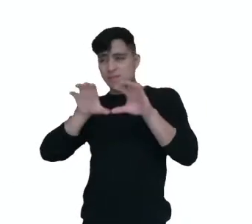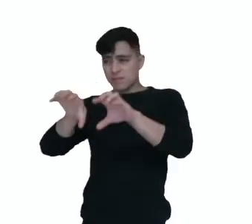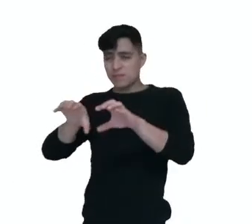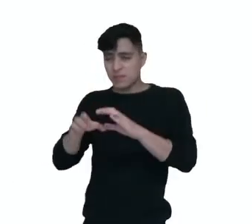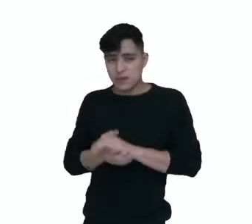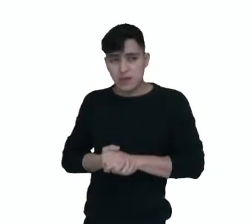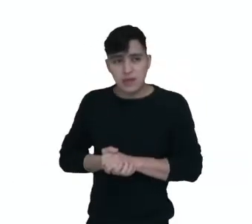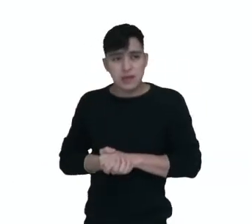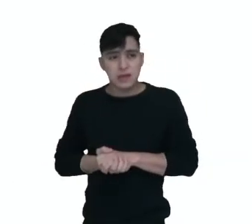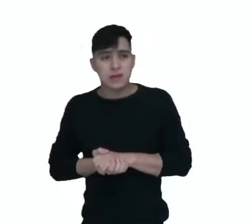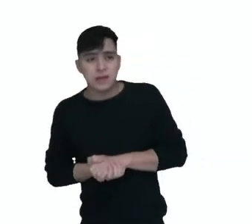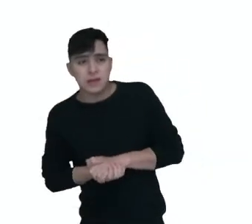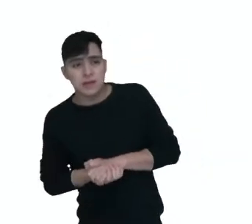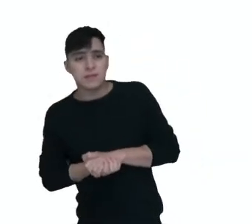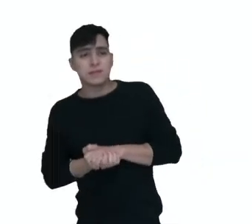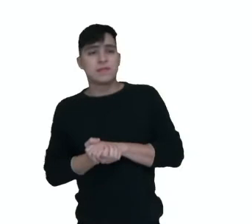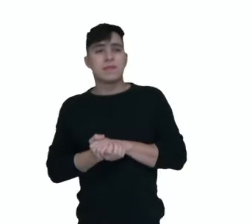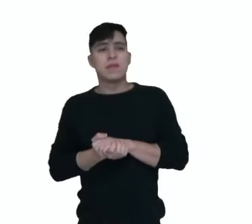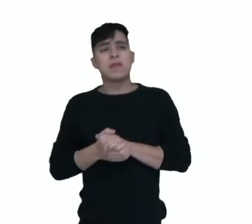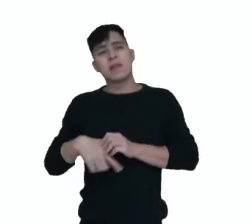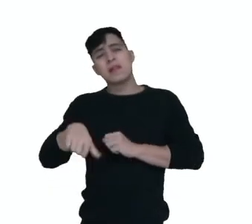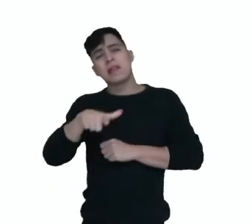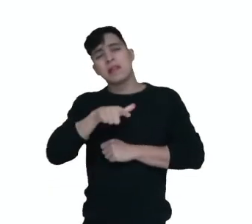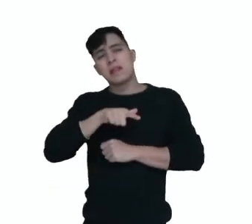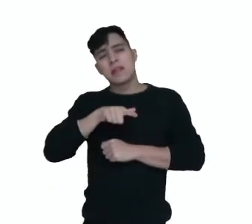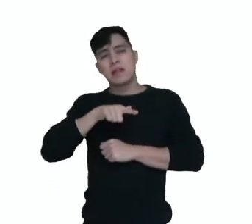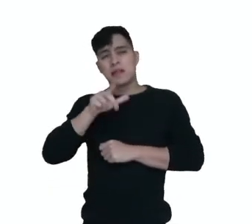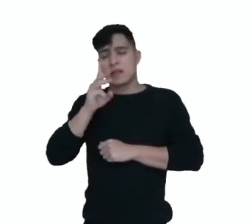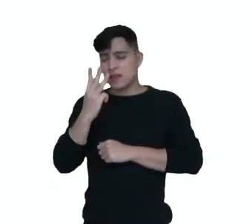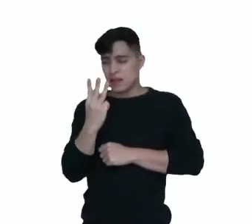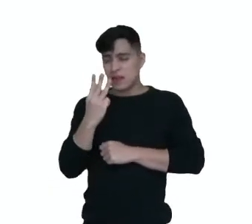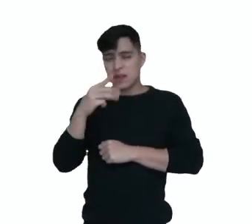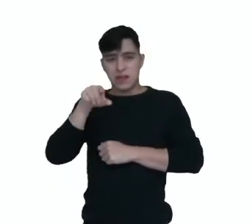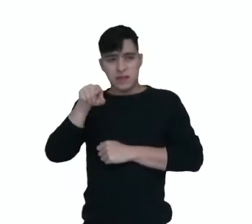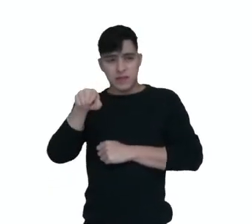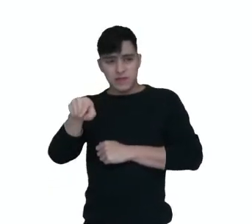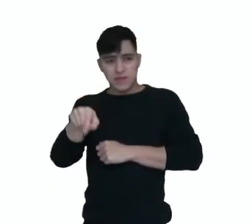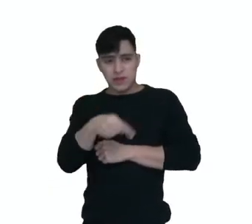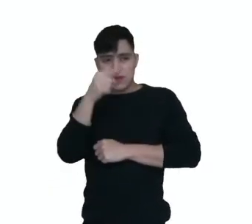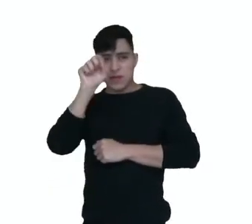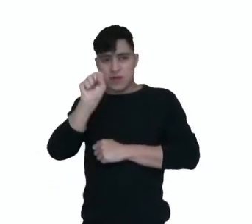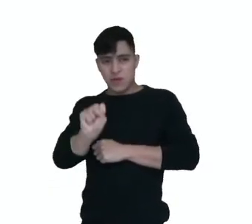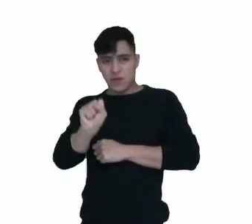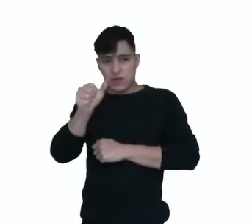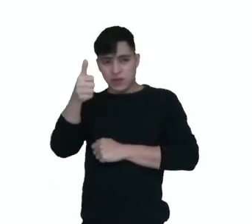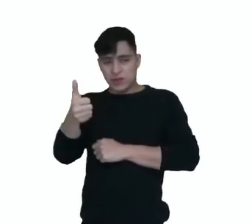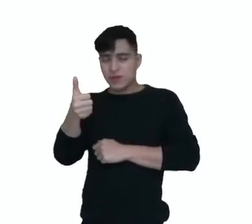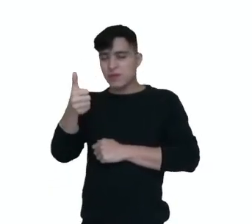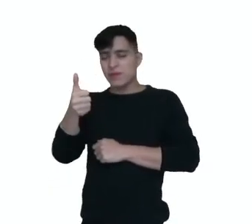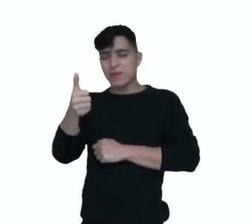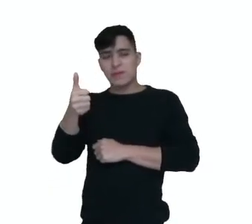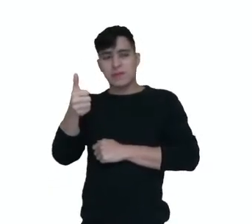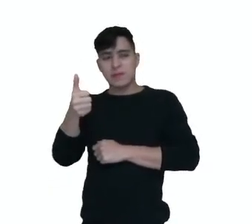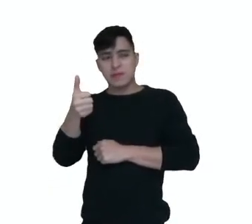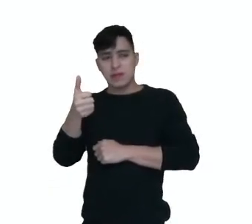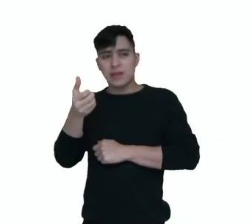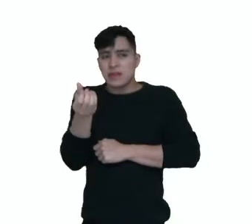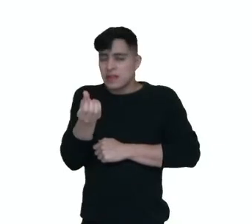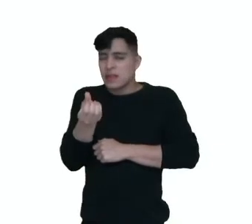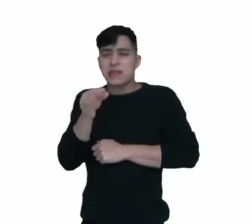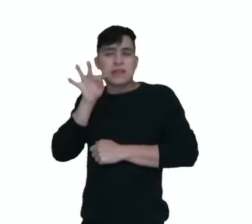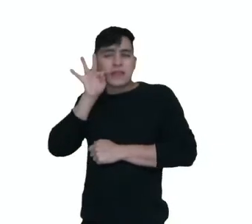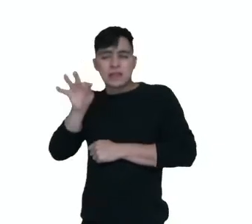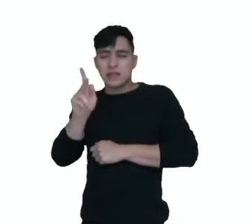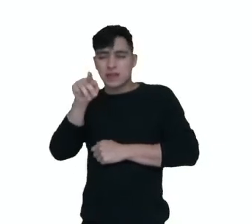6 bilhões, e aí nós teríamos 3,81, melhor dizendo, 6 trilhões de quilômetros, e